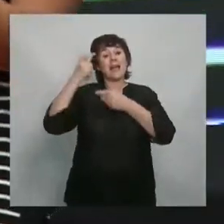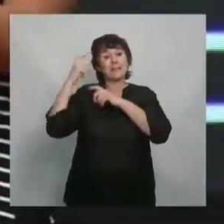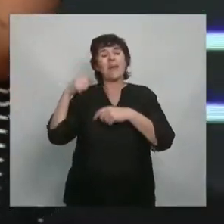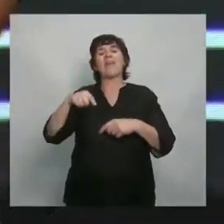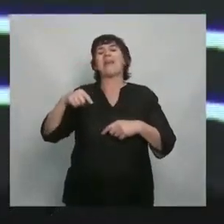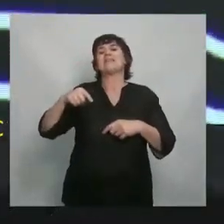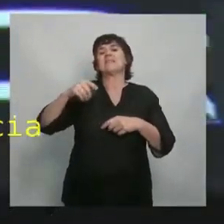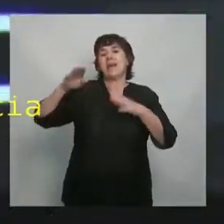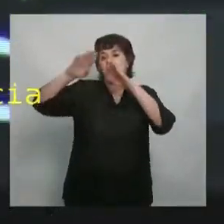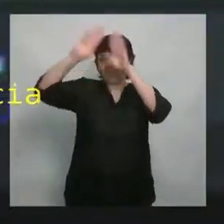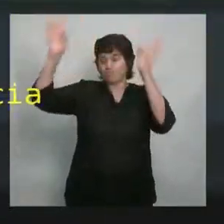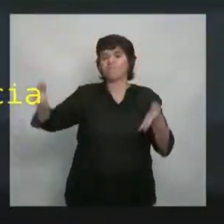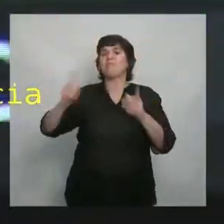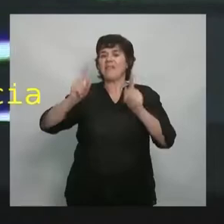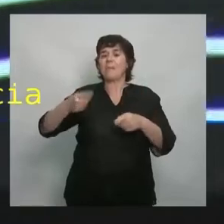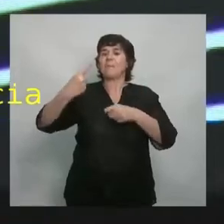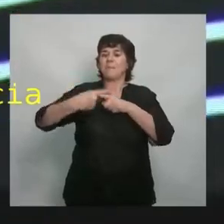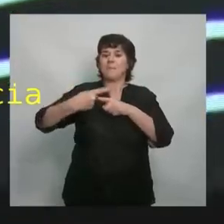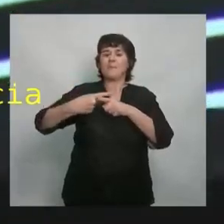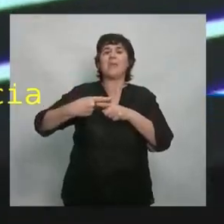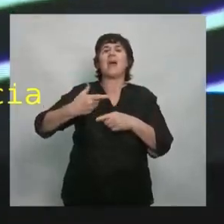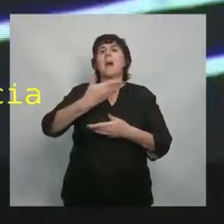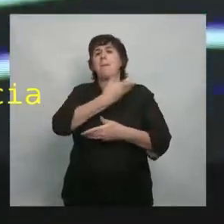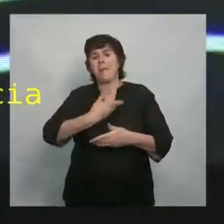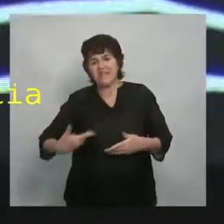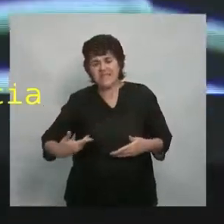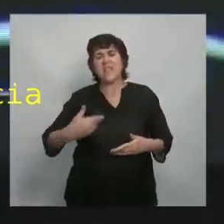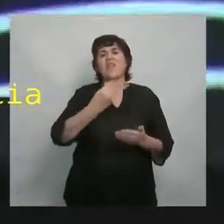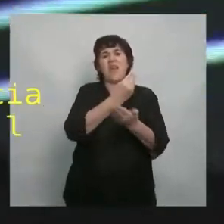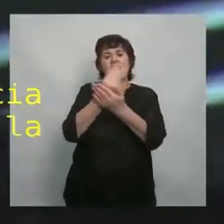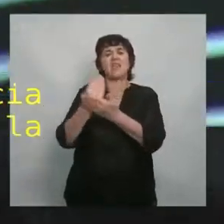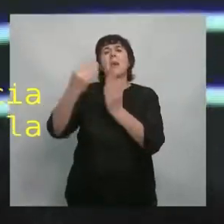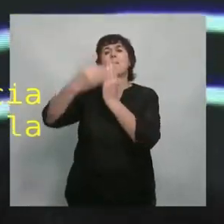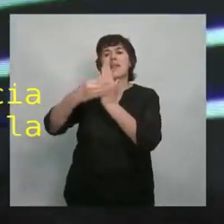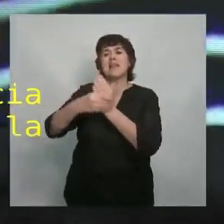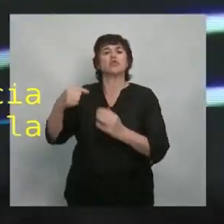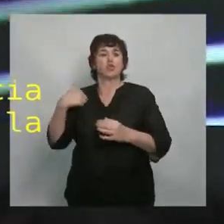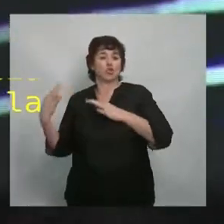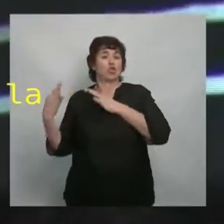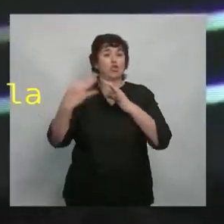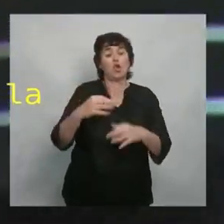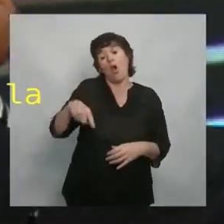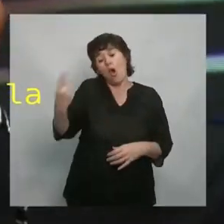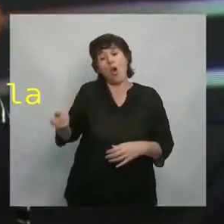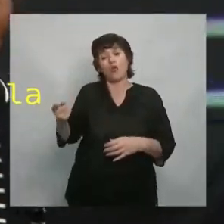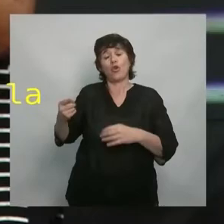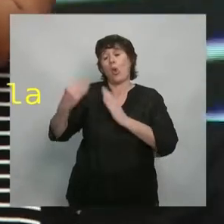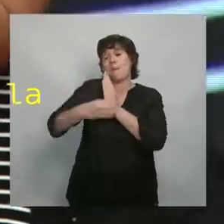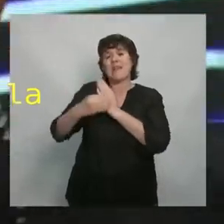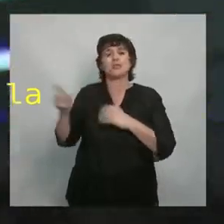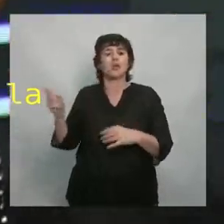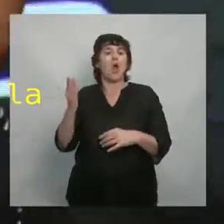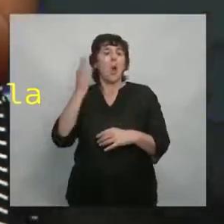cerimônia, presidenta, ministros, chegamos eu e um outro colega ministro branco, sem o botão de